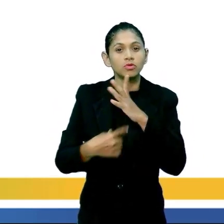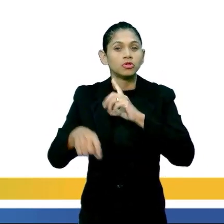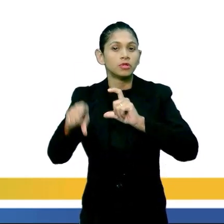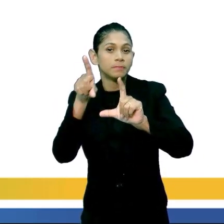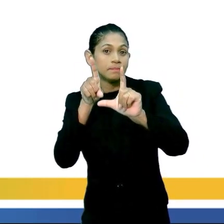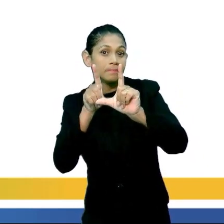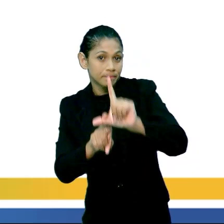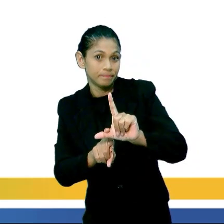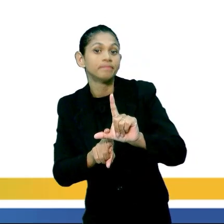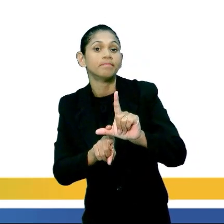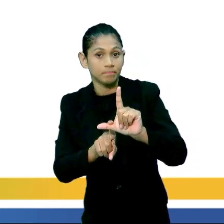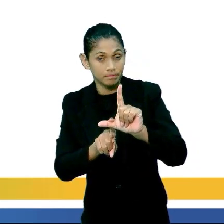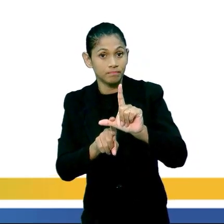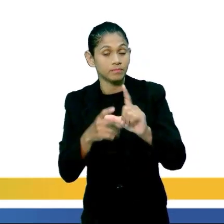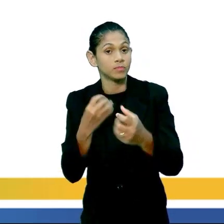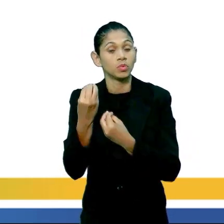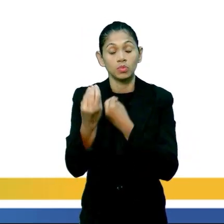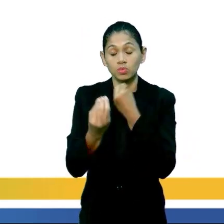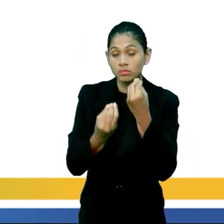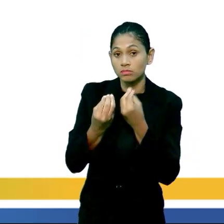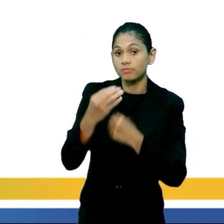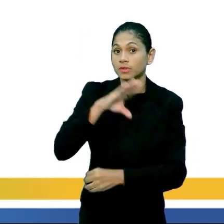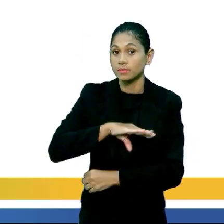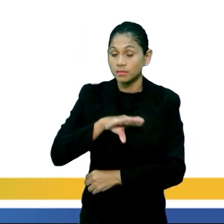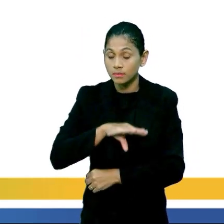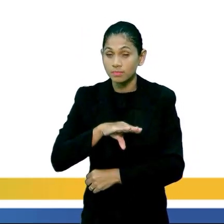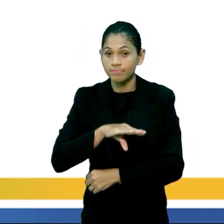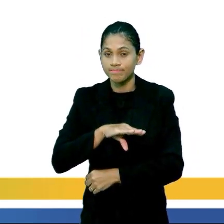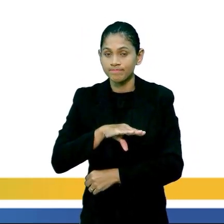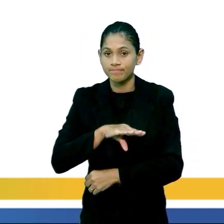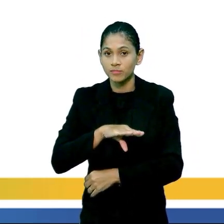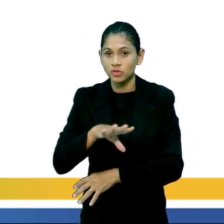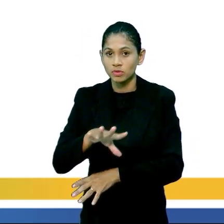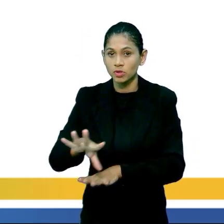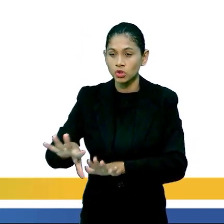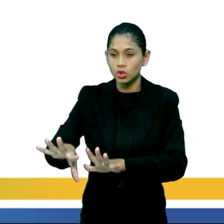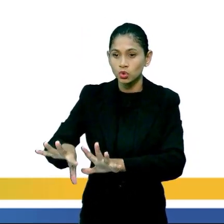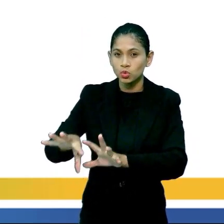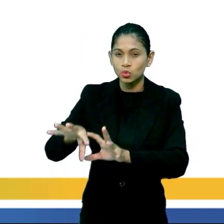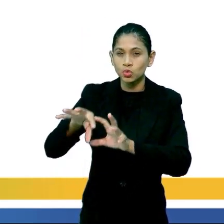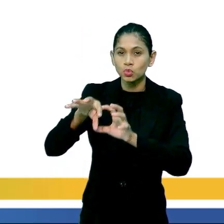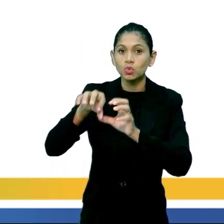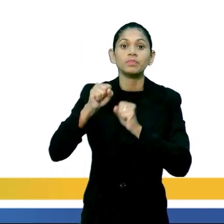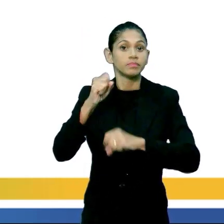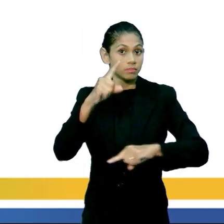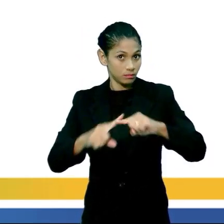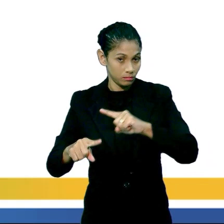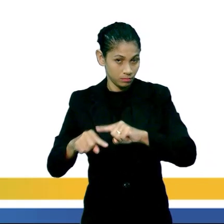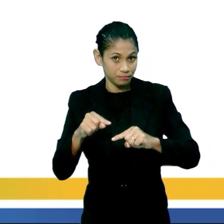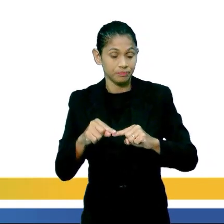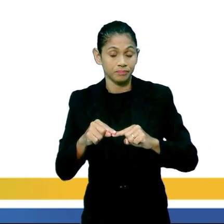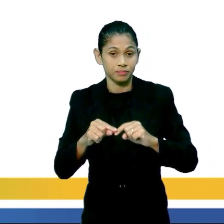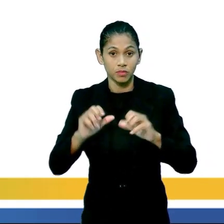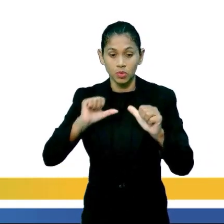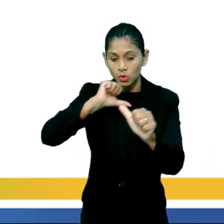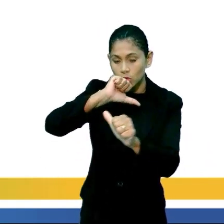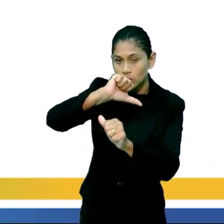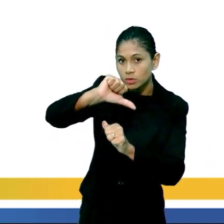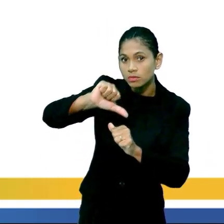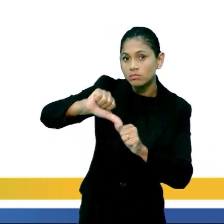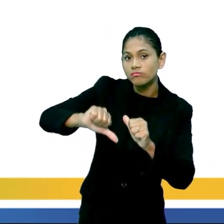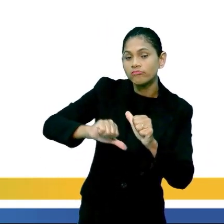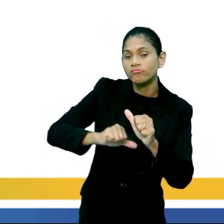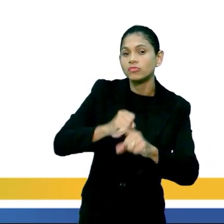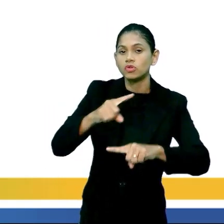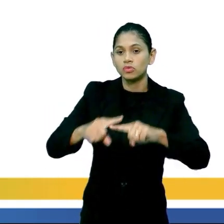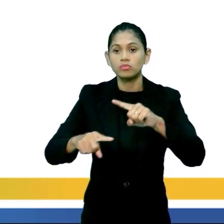exploratória, onde Portugal, que é a metrópole, extrai a matéria-prima e os produtos, né, transforma-os em